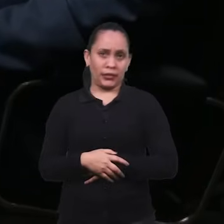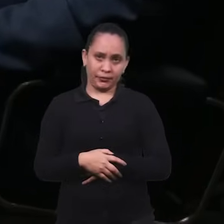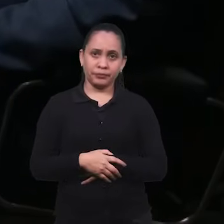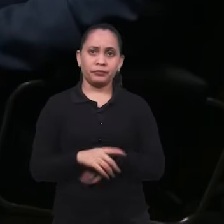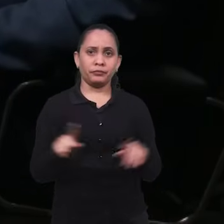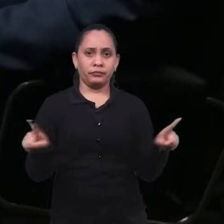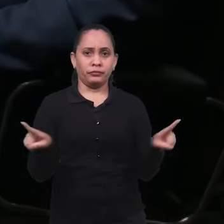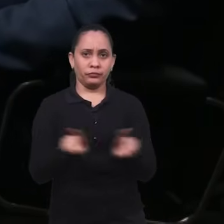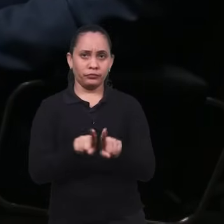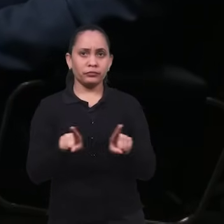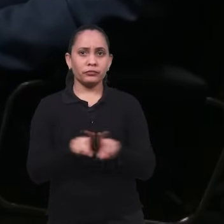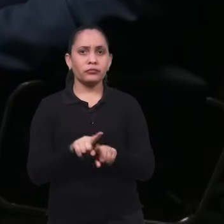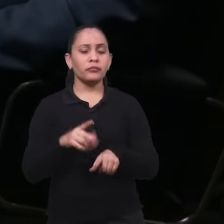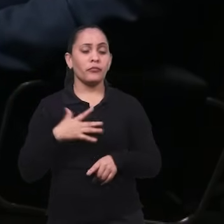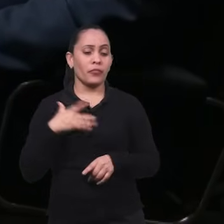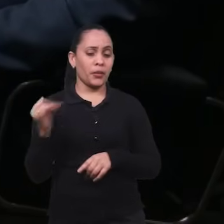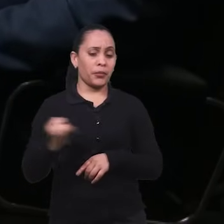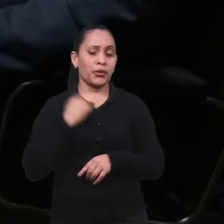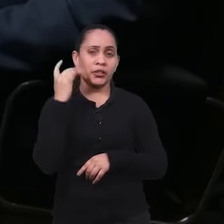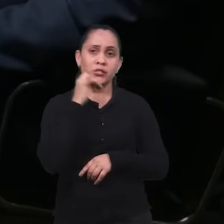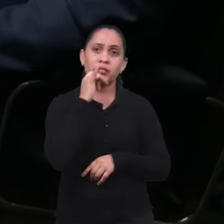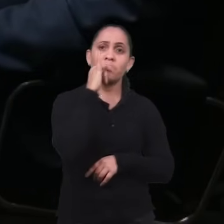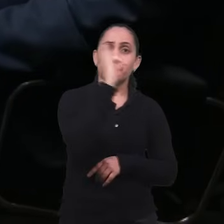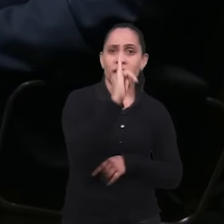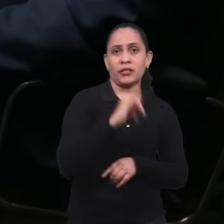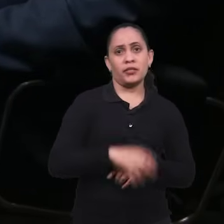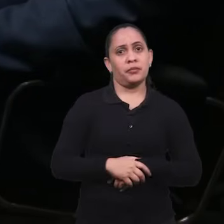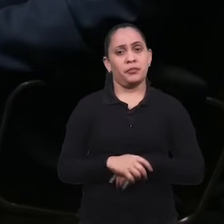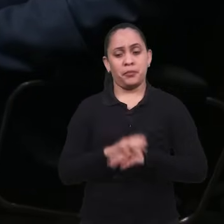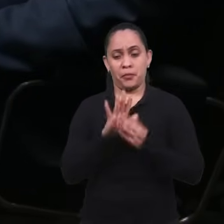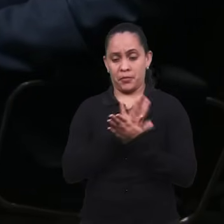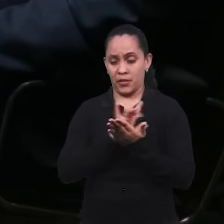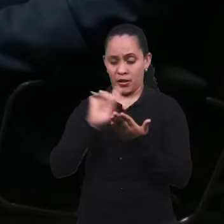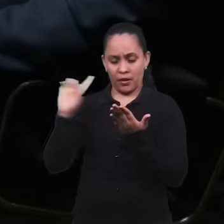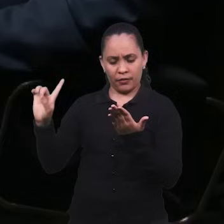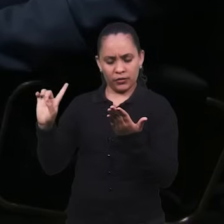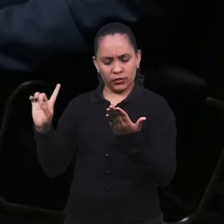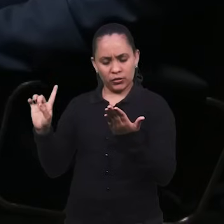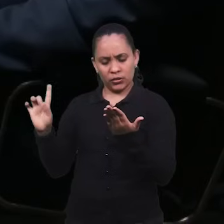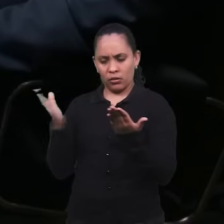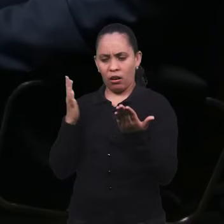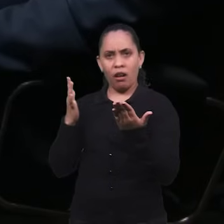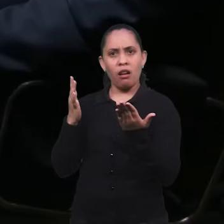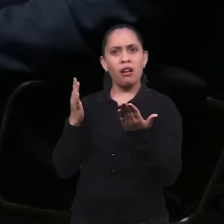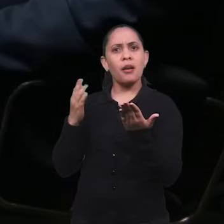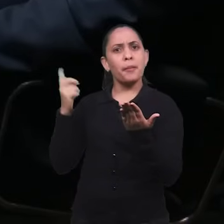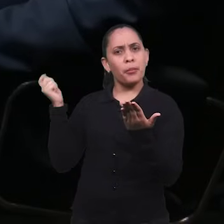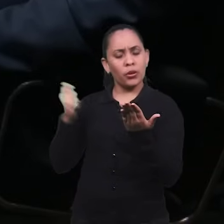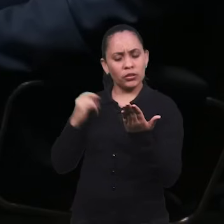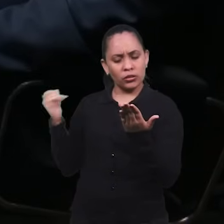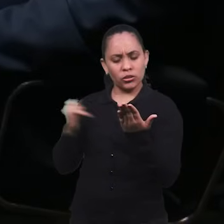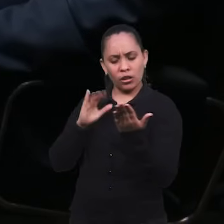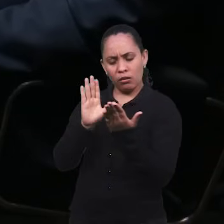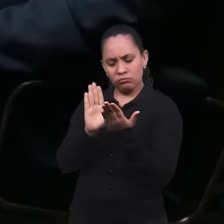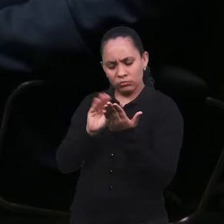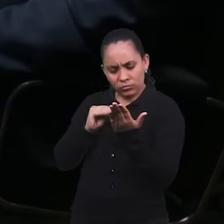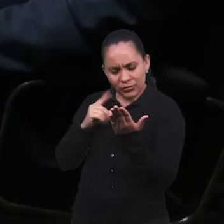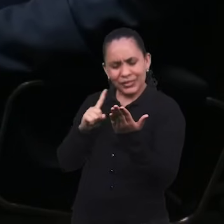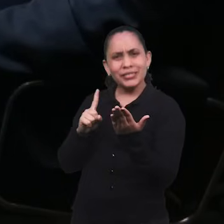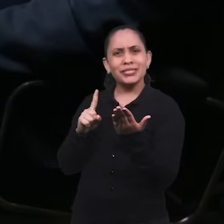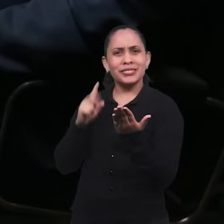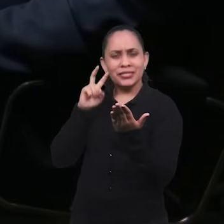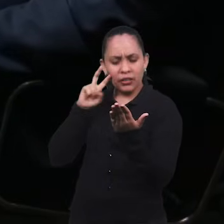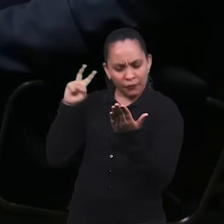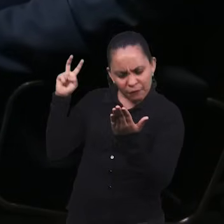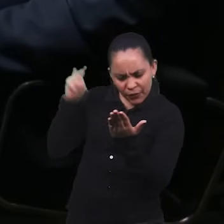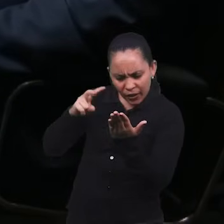Daí volta para a gente, né? Isso é muito importante. Eu sempre falo, a Bíblia é como espelho, né? E é muito importante a gente ler a Bíblia e conseguir nos